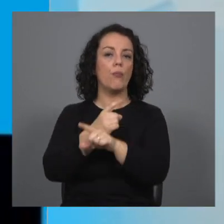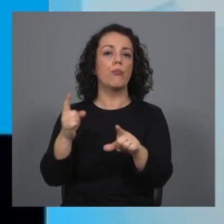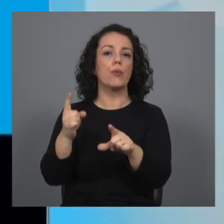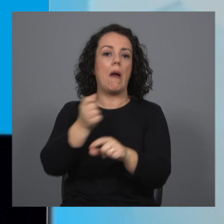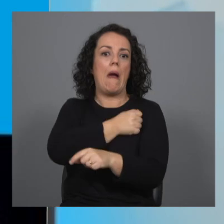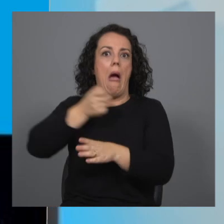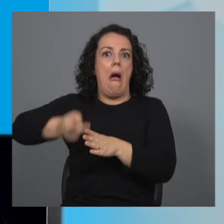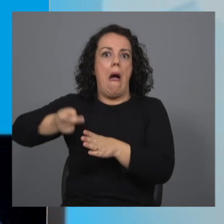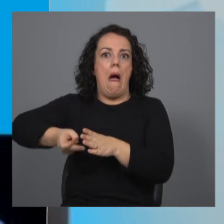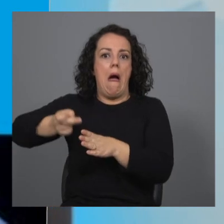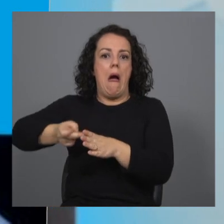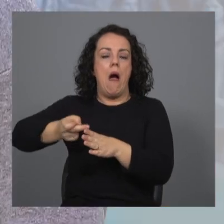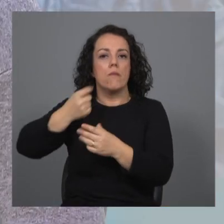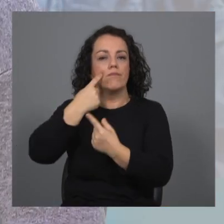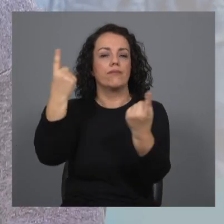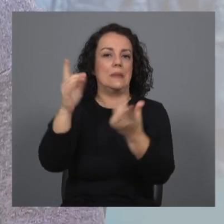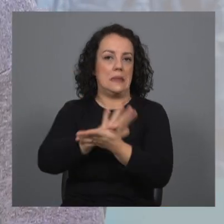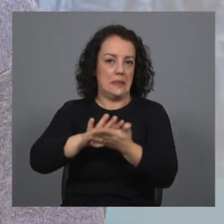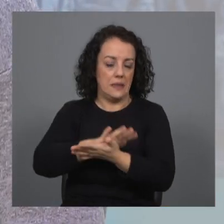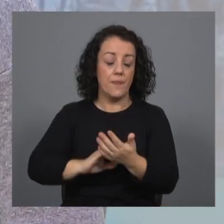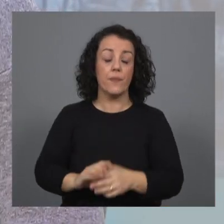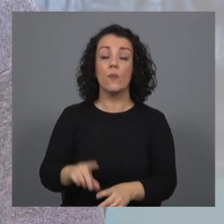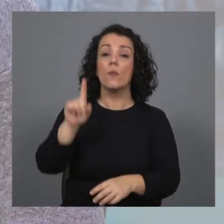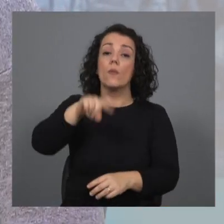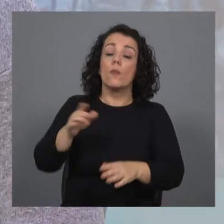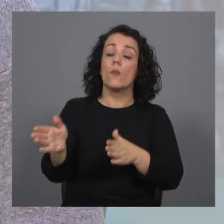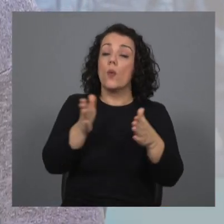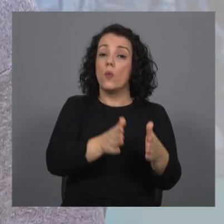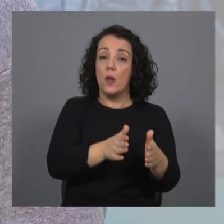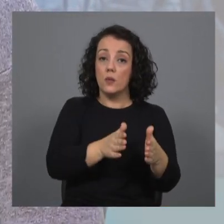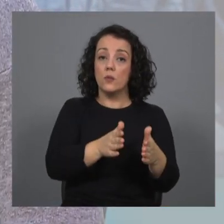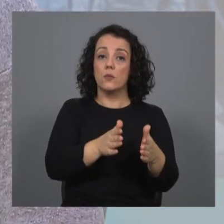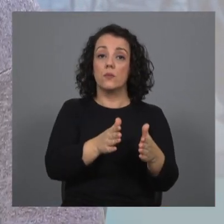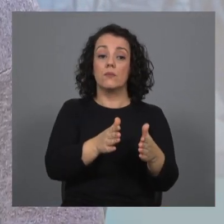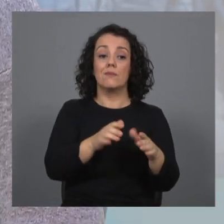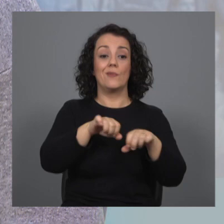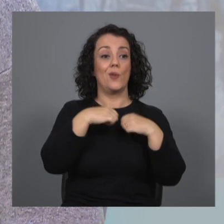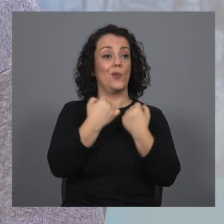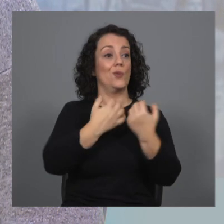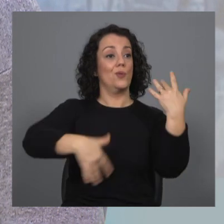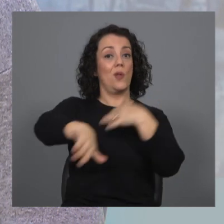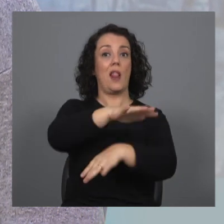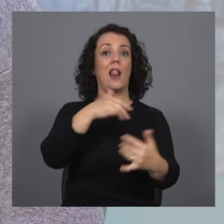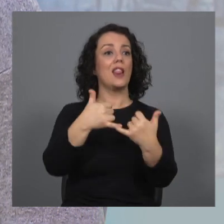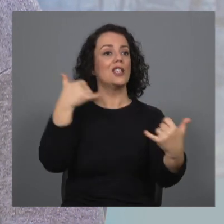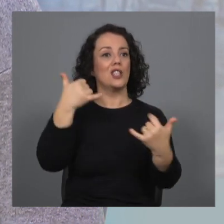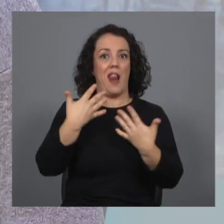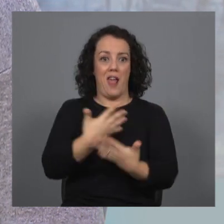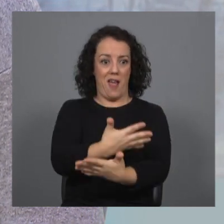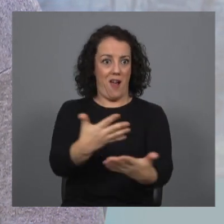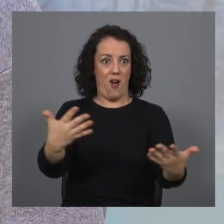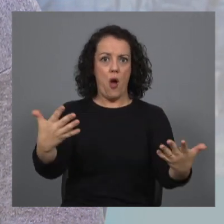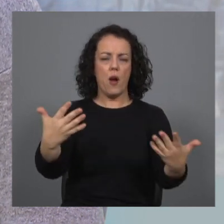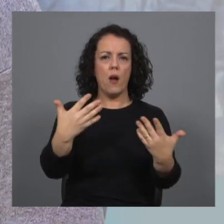em casa e não se quererem expor. Depois, por outro lado, numa sociedade digital que nós vivemos hoje em dia, esquecemos